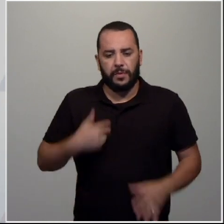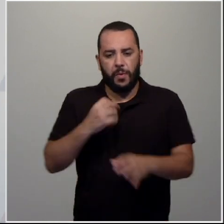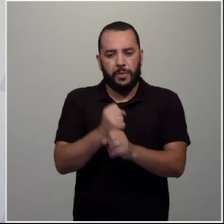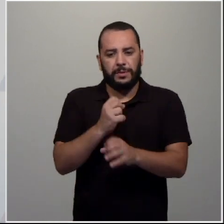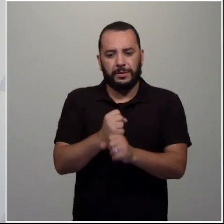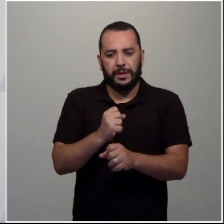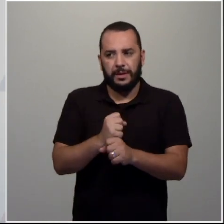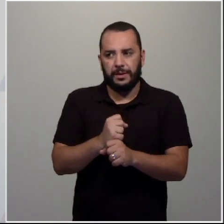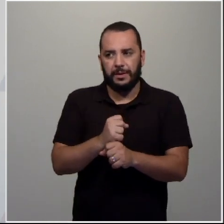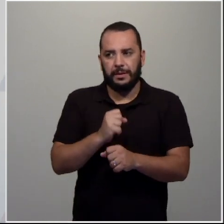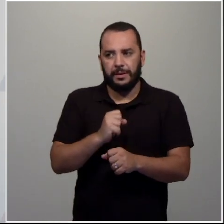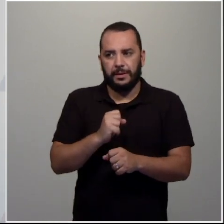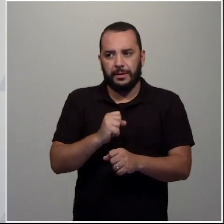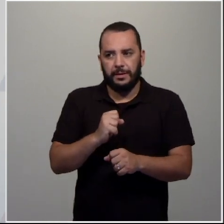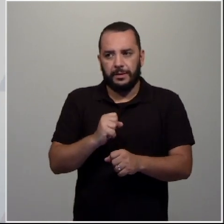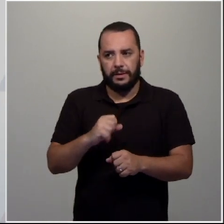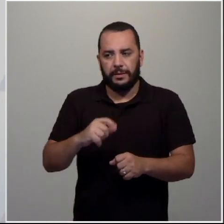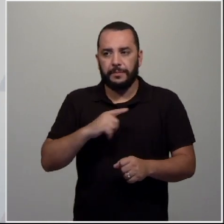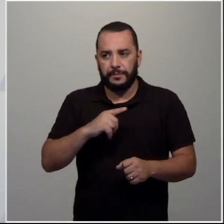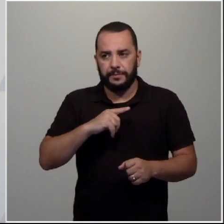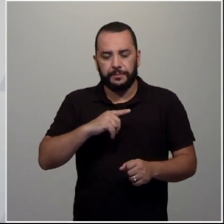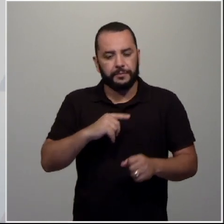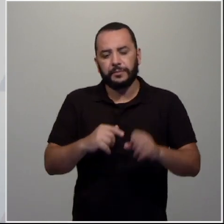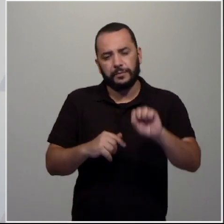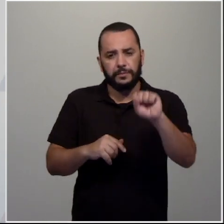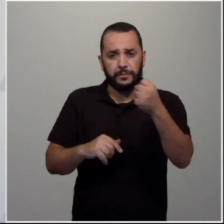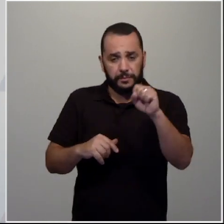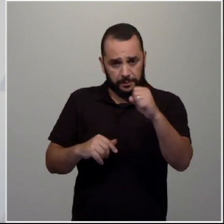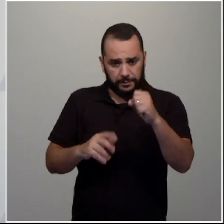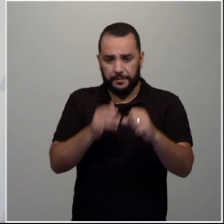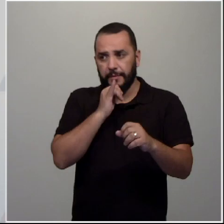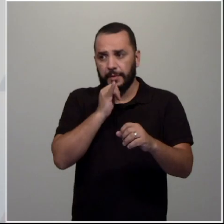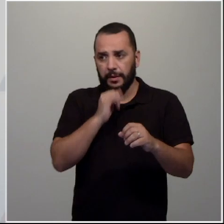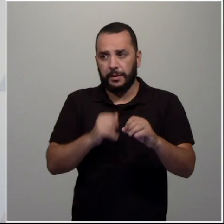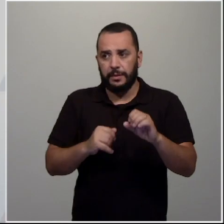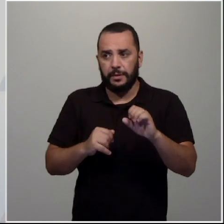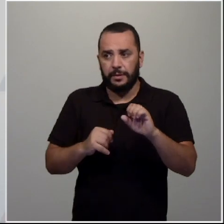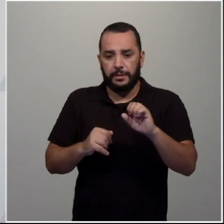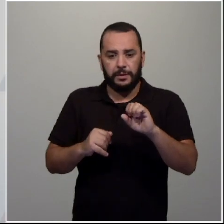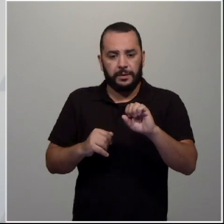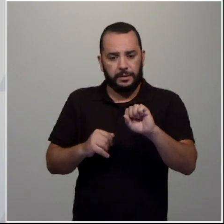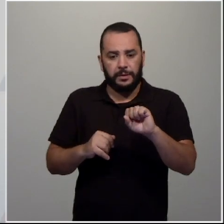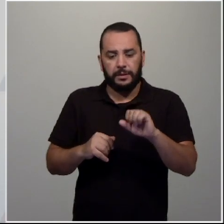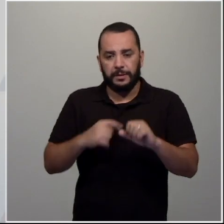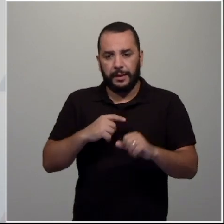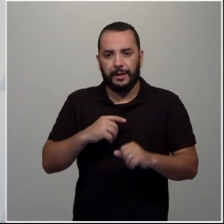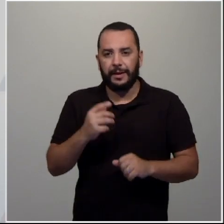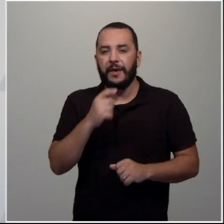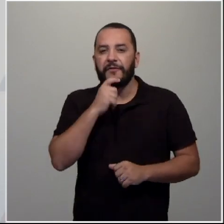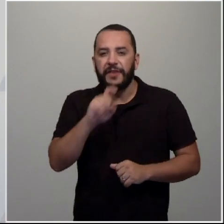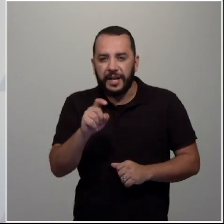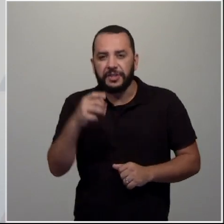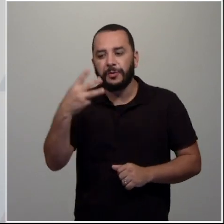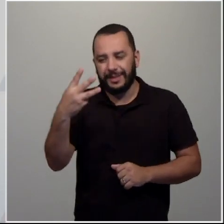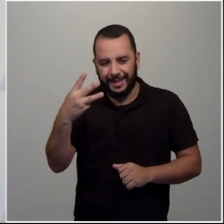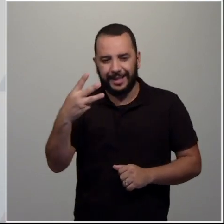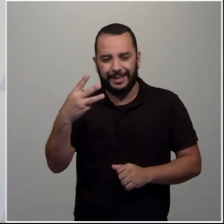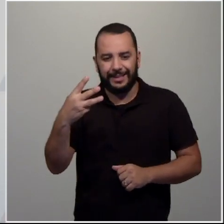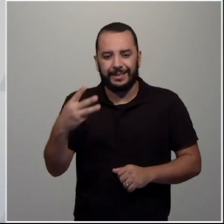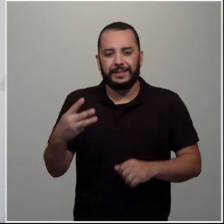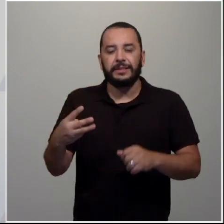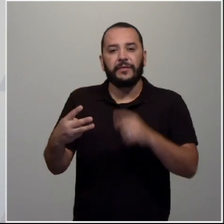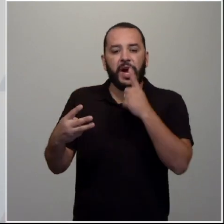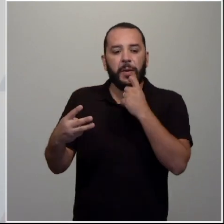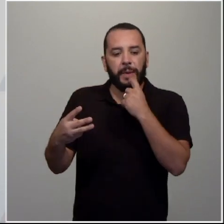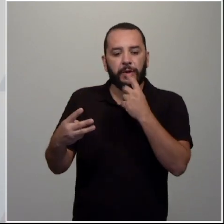três com 578 é que a gente tem um número 8 é isso aqui essa barriga representou 3 a marinha representando 2